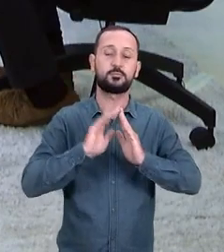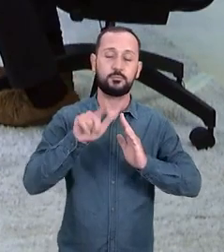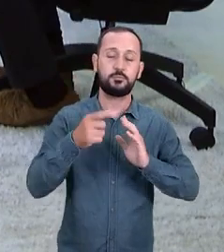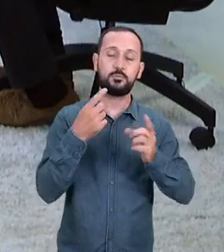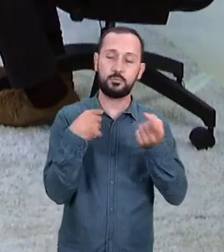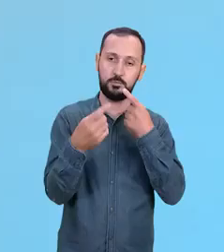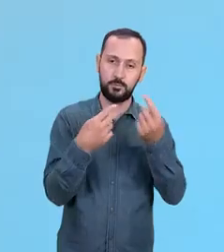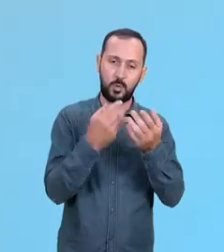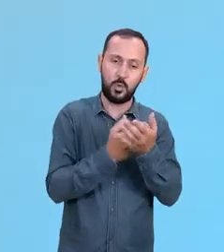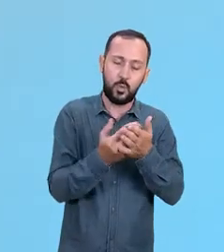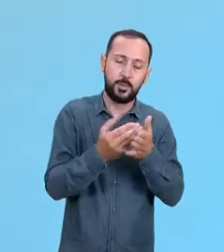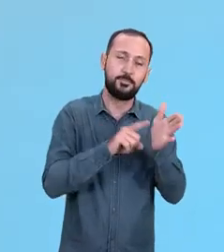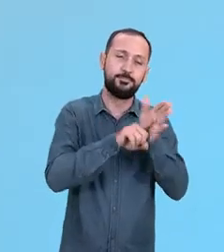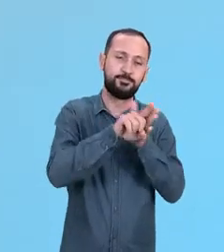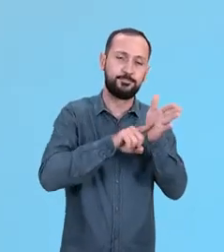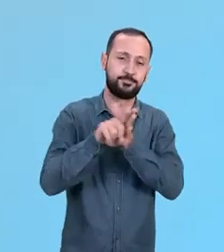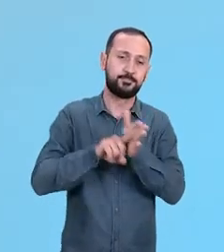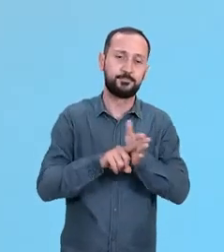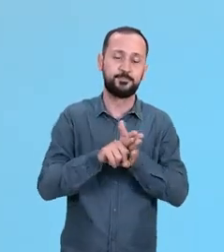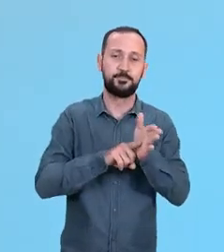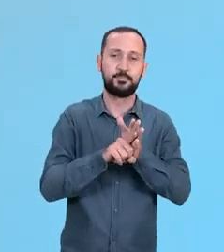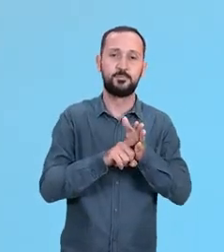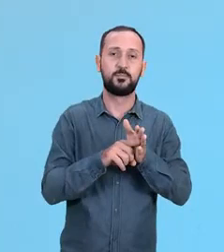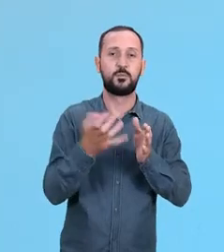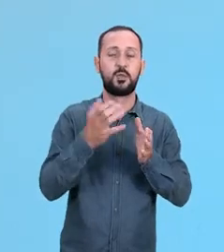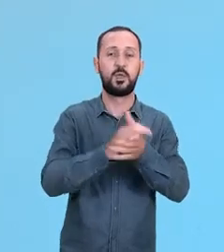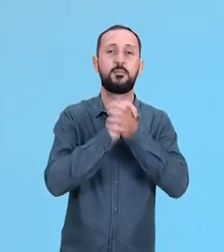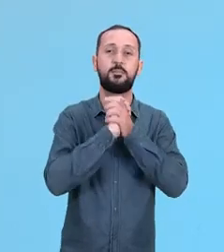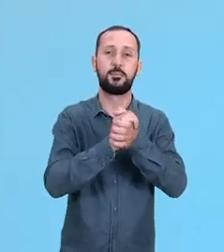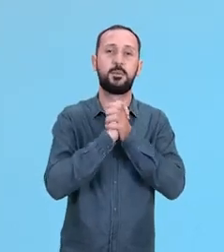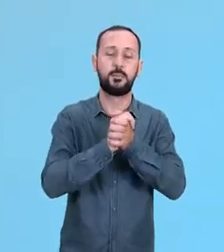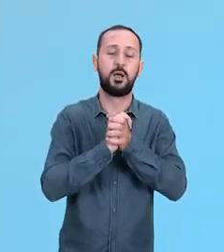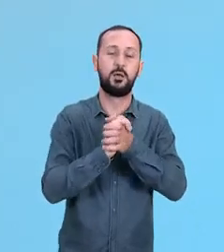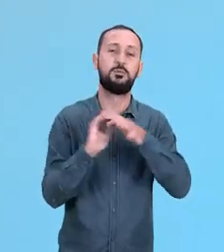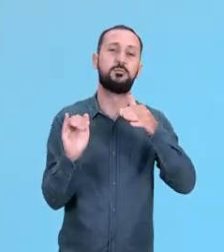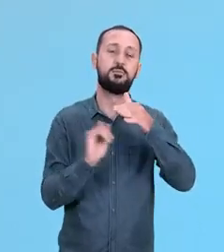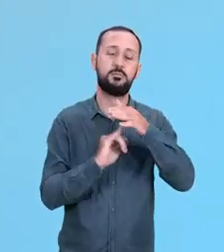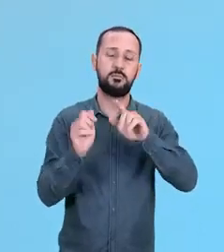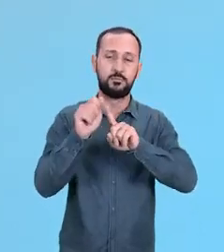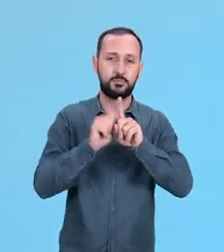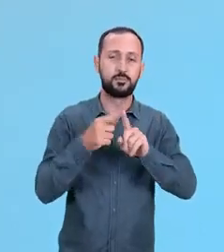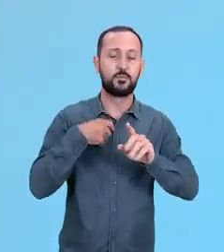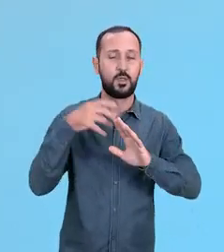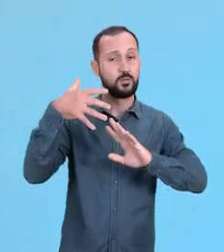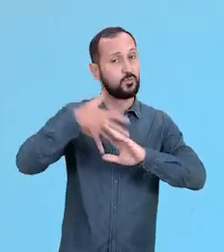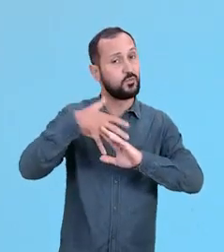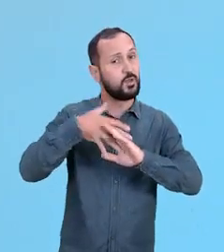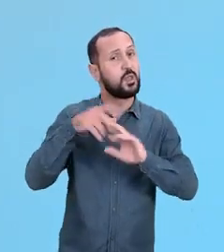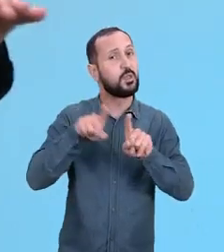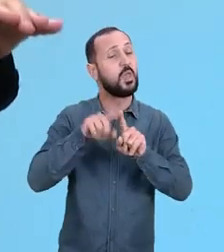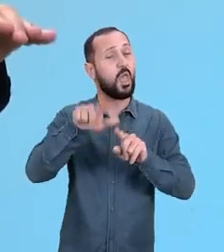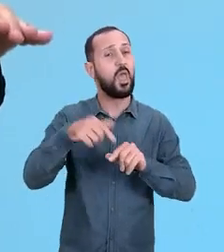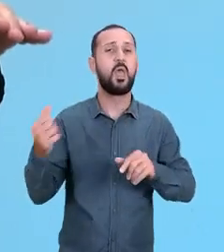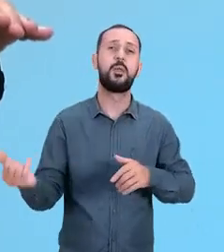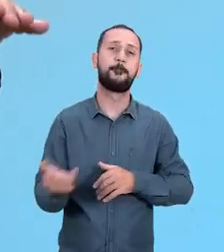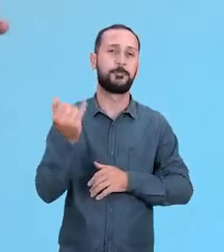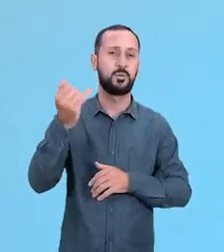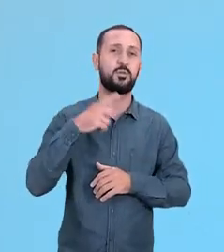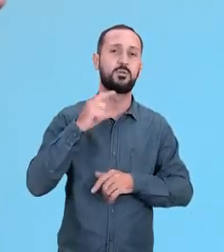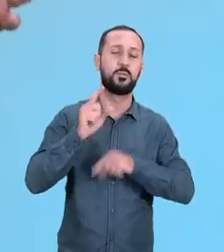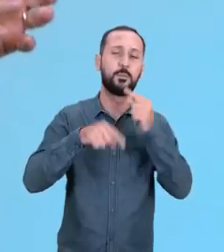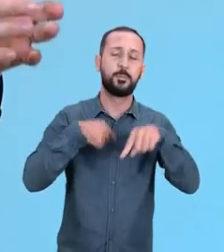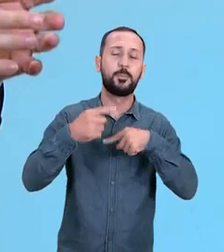são debates, desde a pesquisa, que aqui eu quero parabenizar as instituições, a Universidade Federal, que é